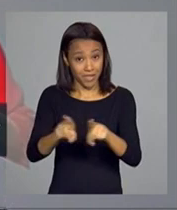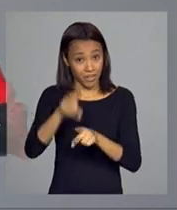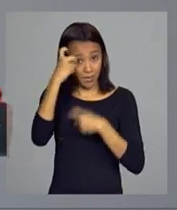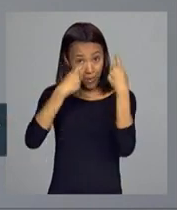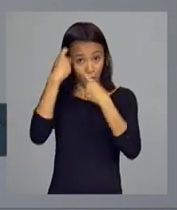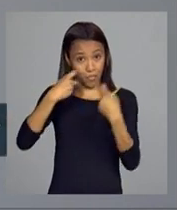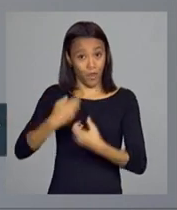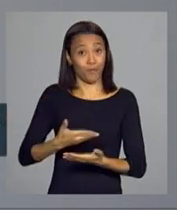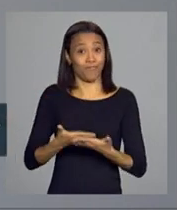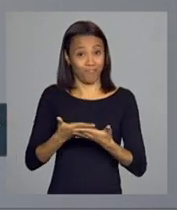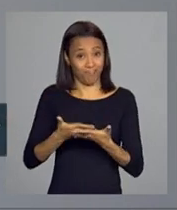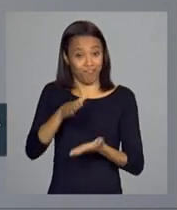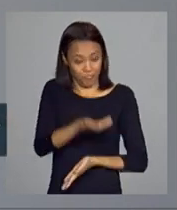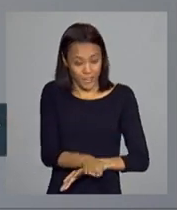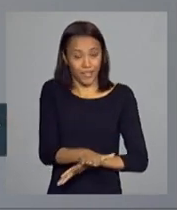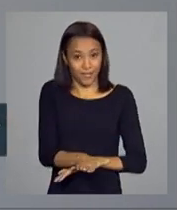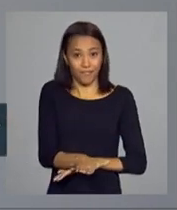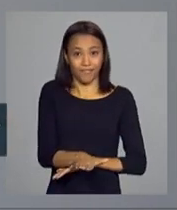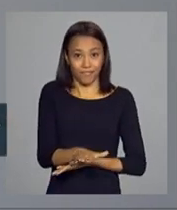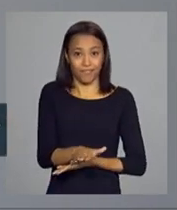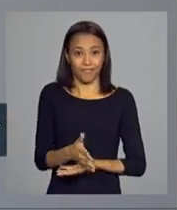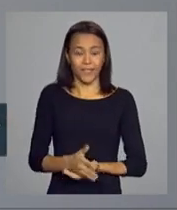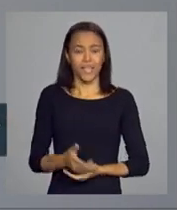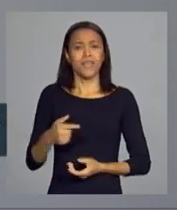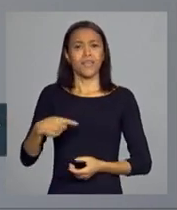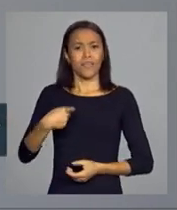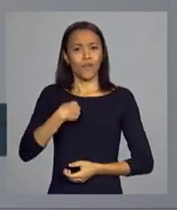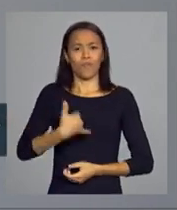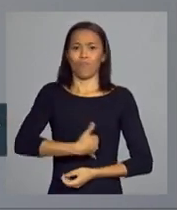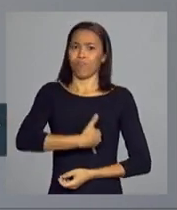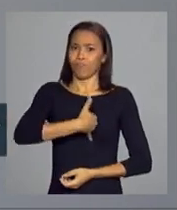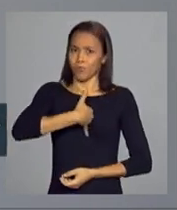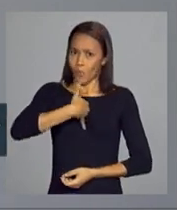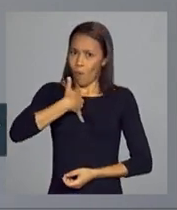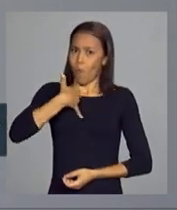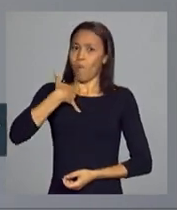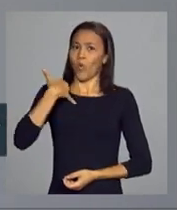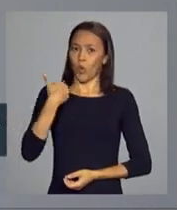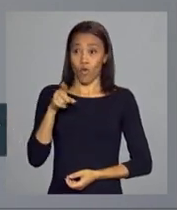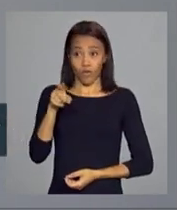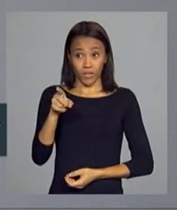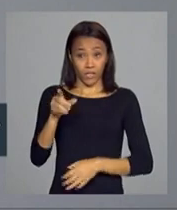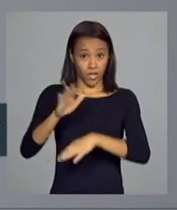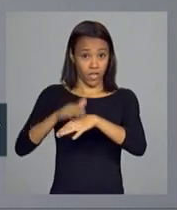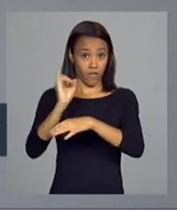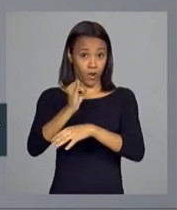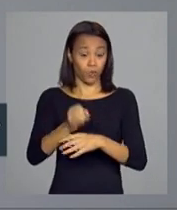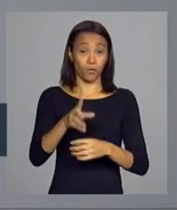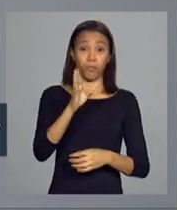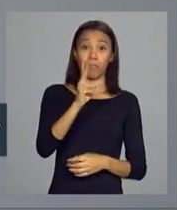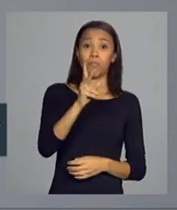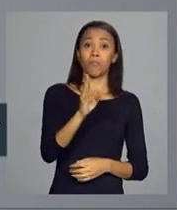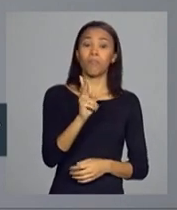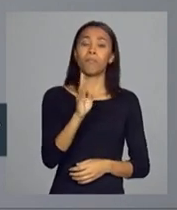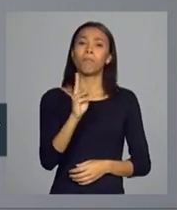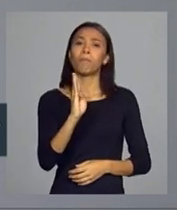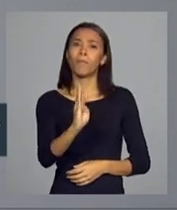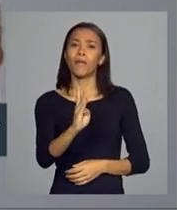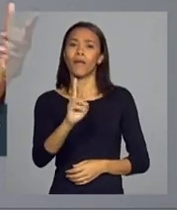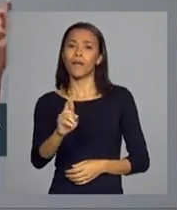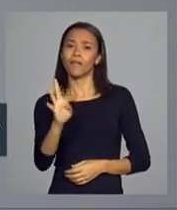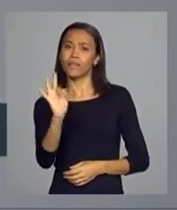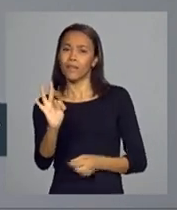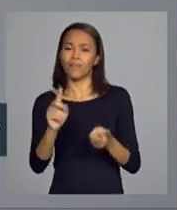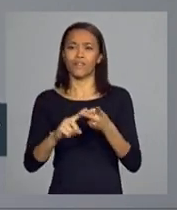pequeno. E me orgulha muito, o senhor falou do BRT, o senhor falou de todas